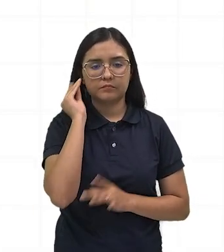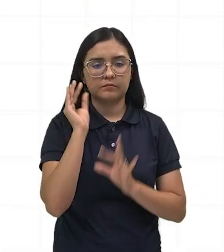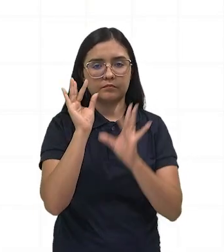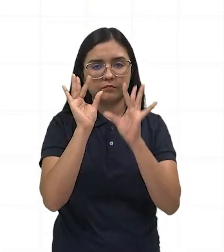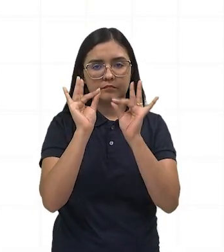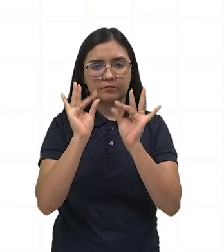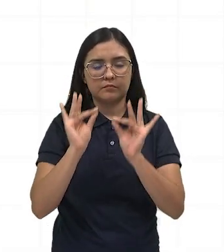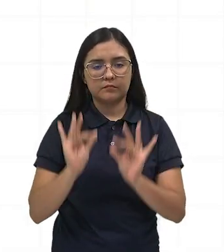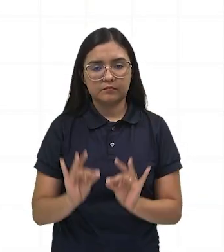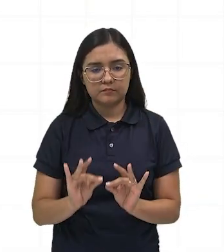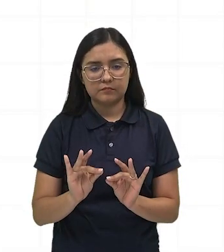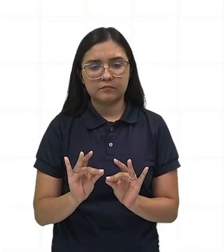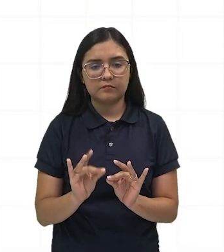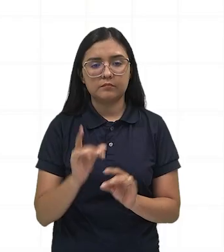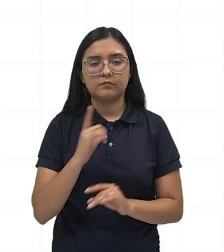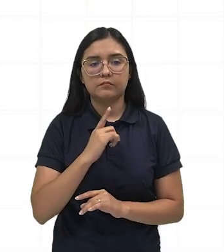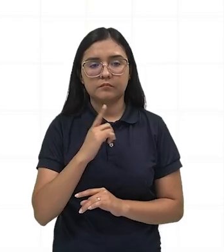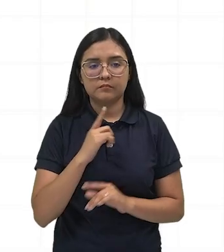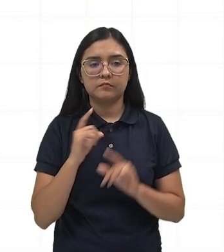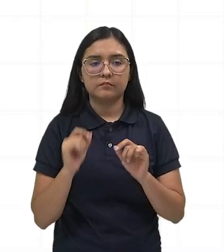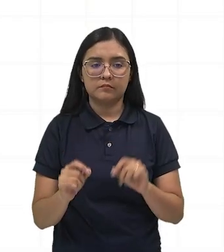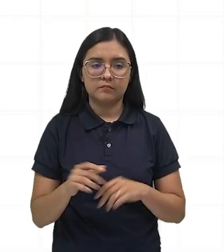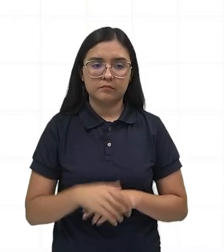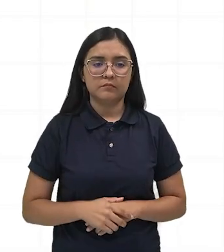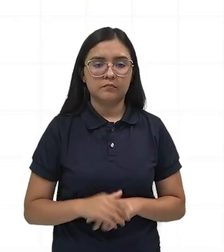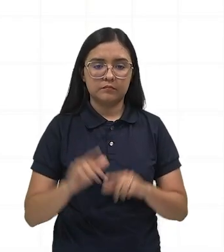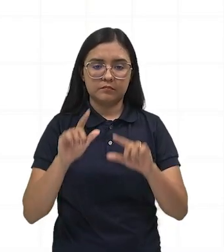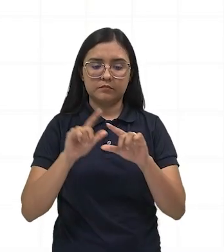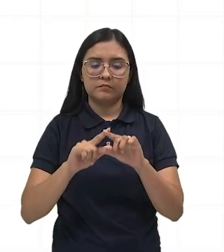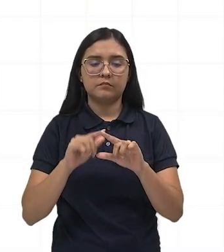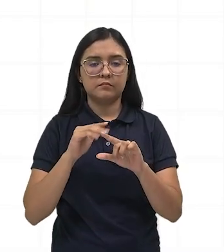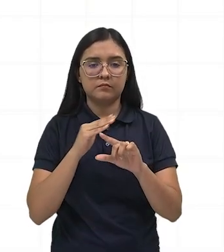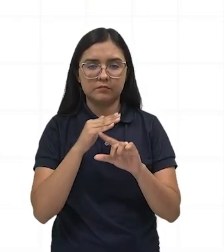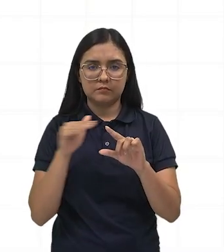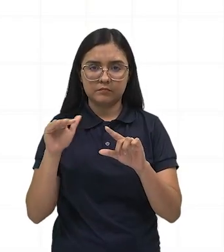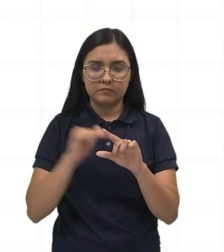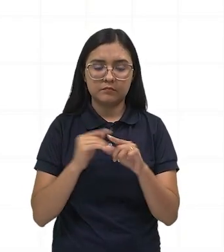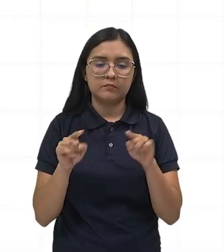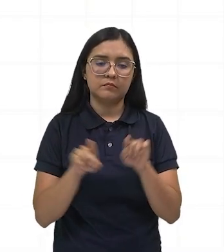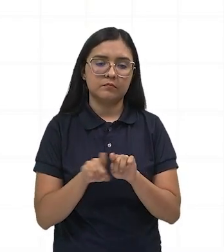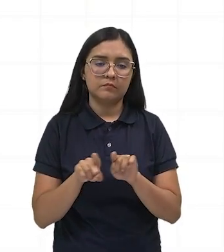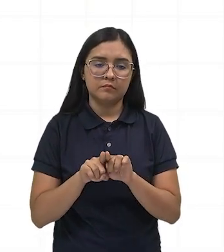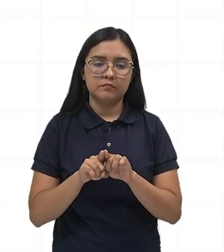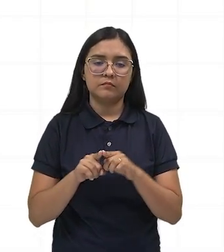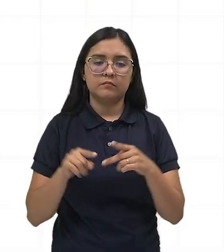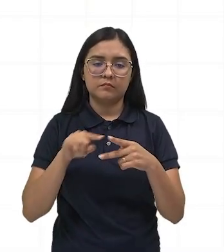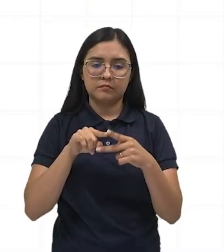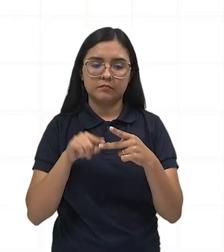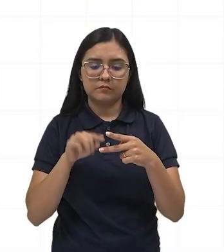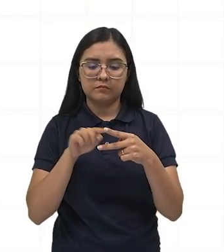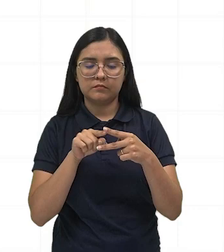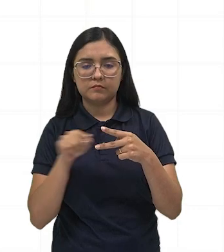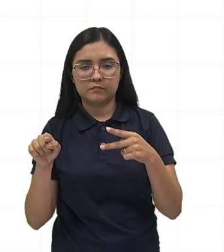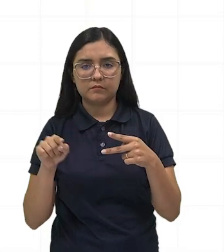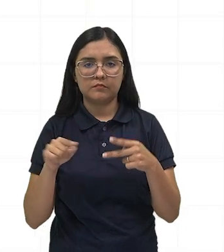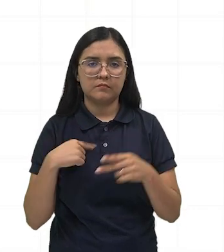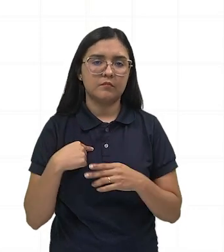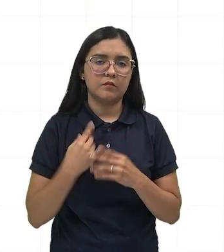ó, temos a mediatriz e a bissetriz de um triângulo, exatamente o que a gente está aprendendo aqui na nossa aula.